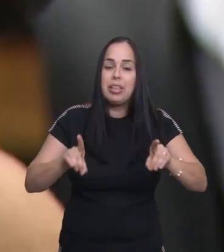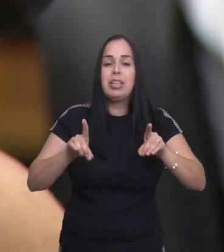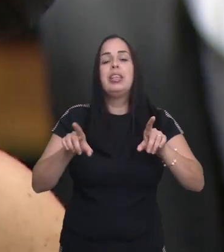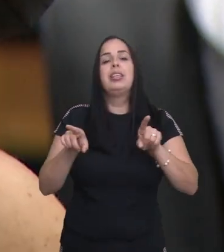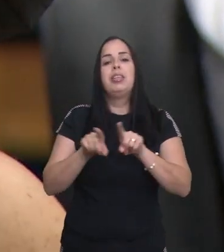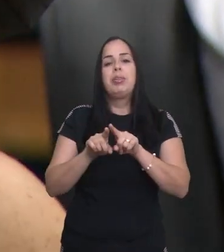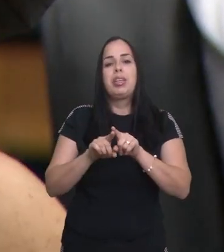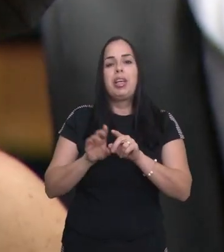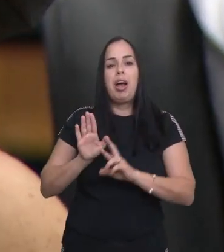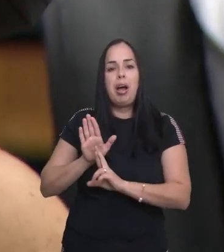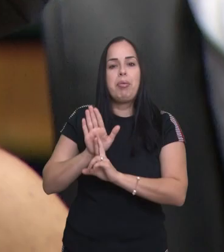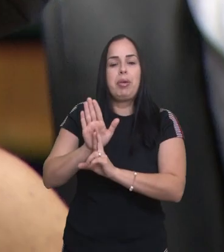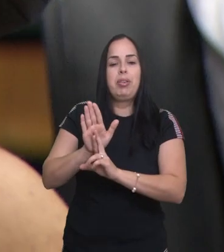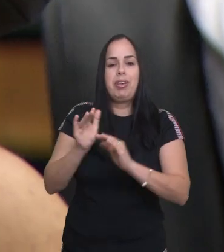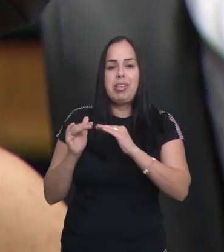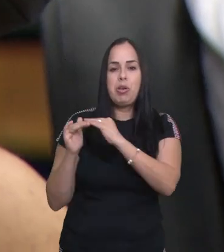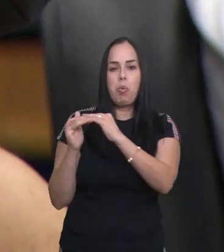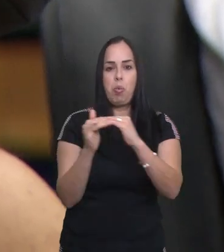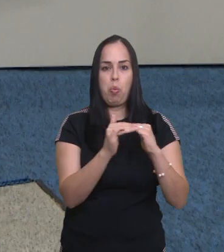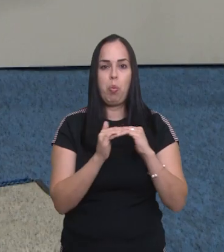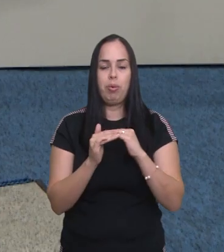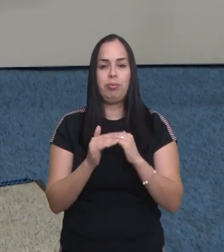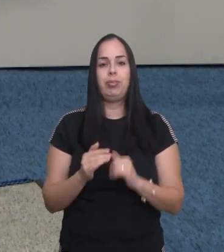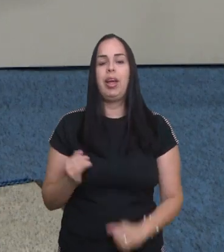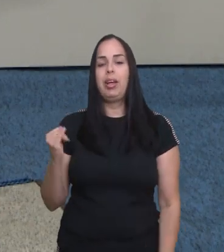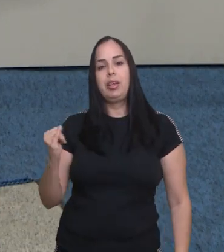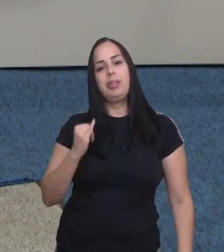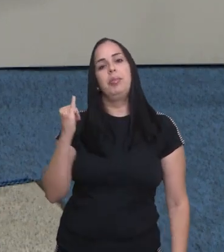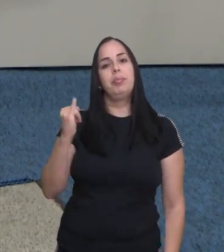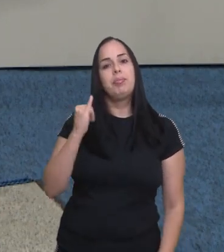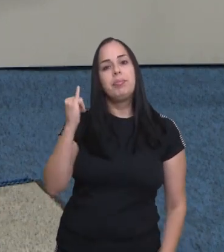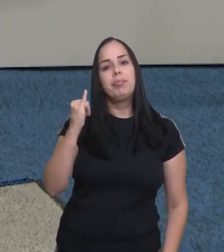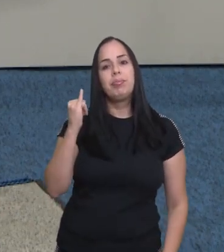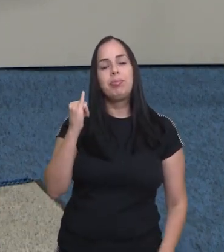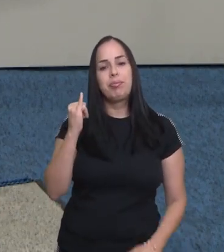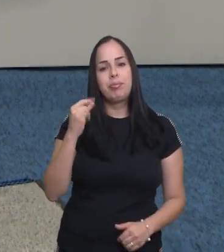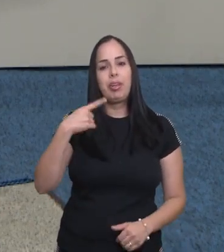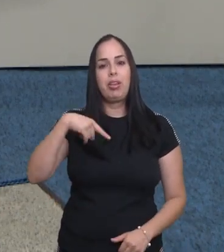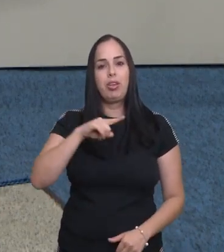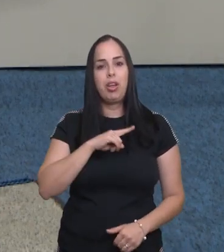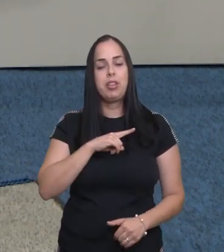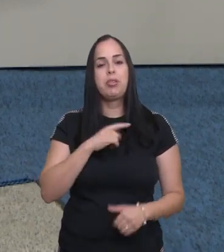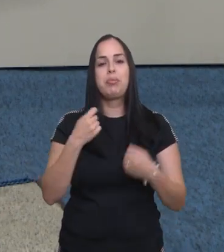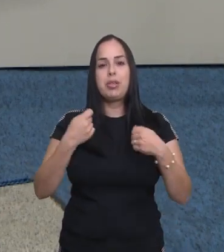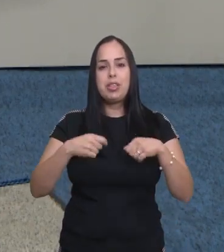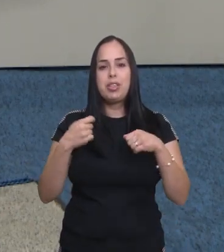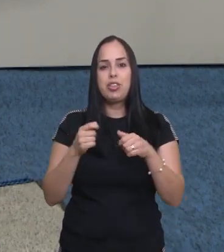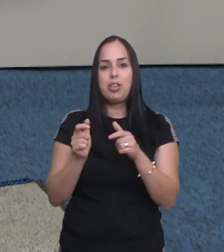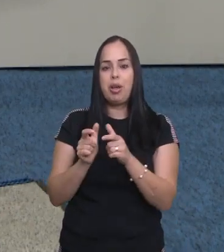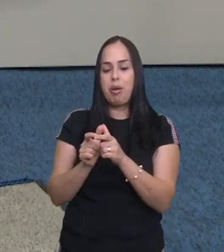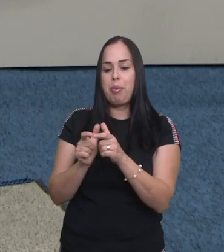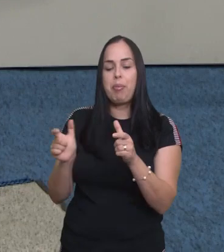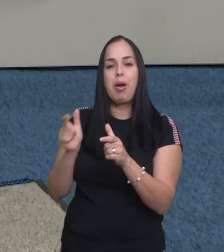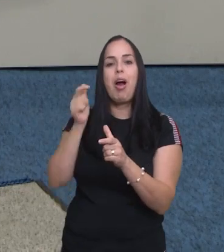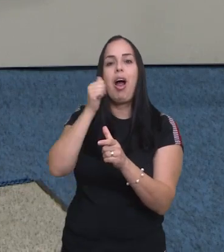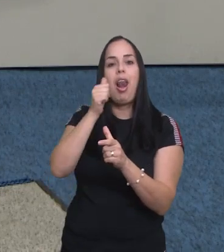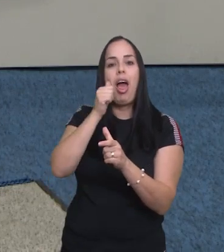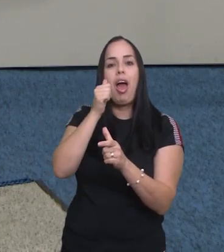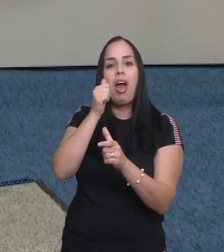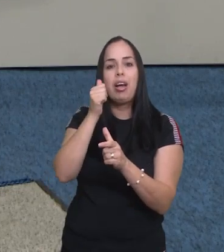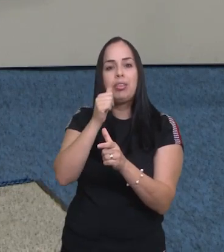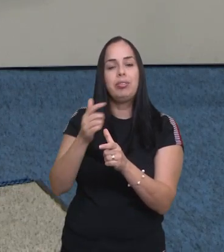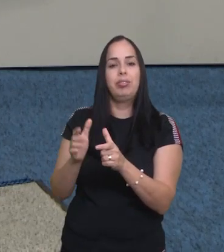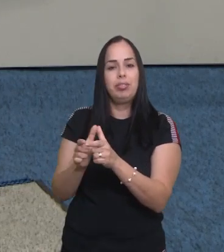sólida, representativa e igualitária. É extremamente importante porque nós temos que aumentar o número de mulheres